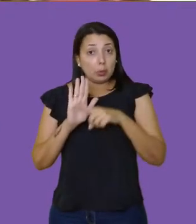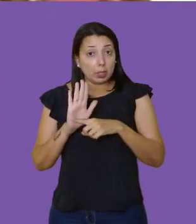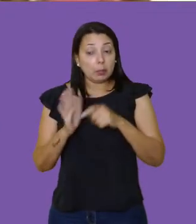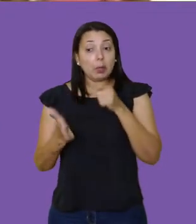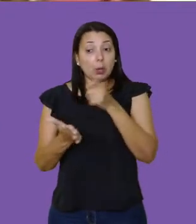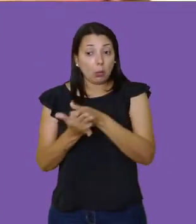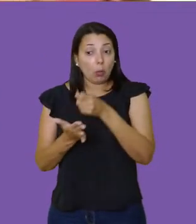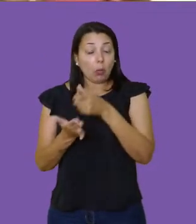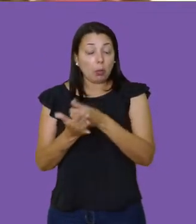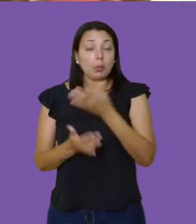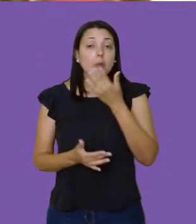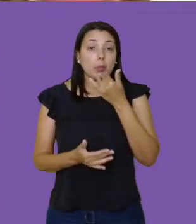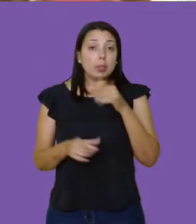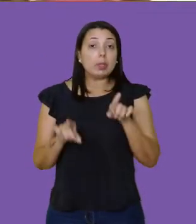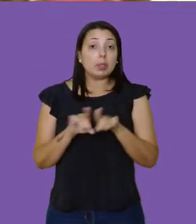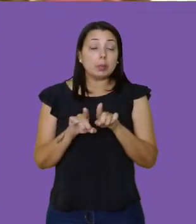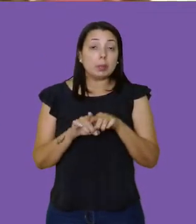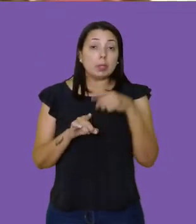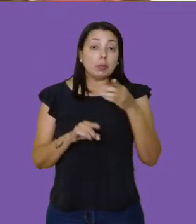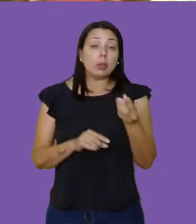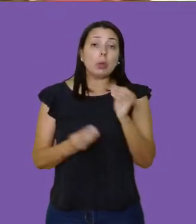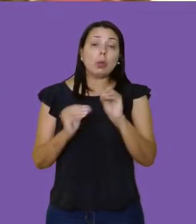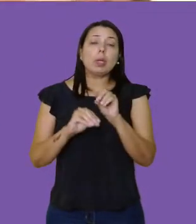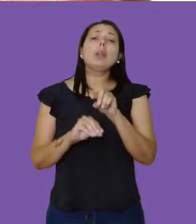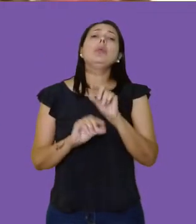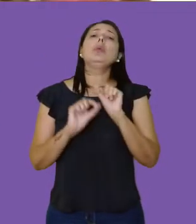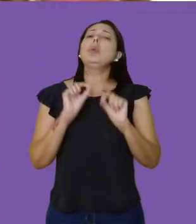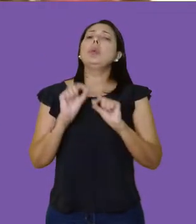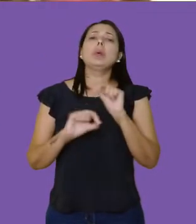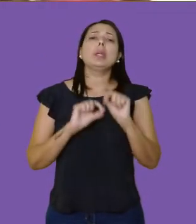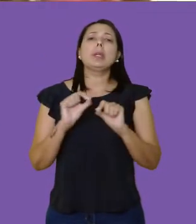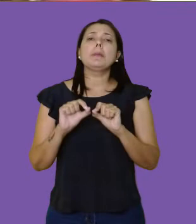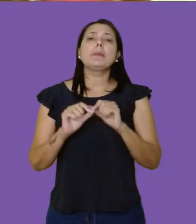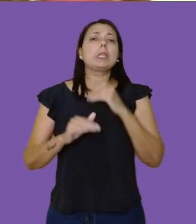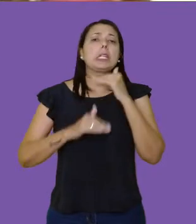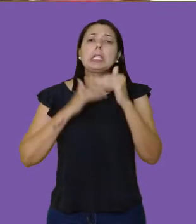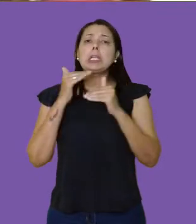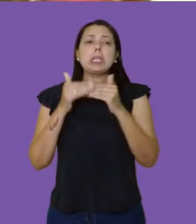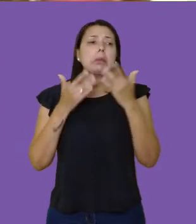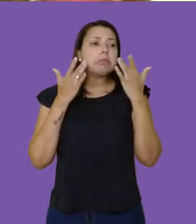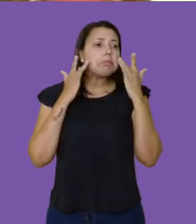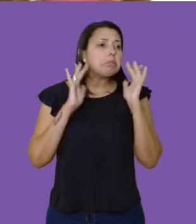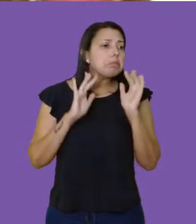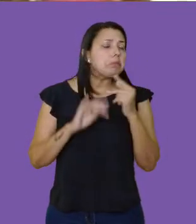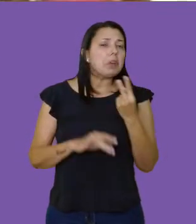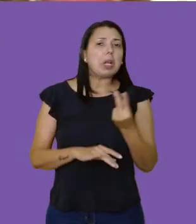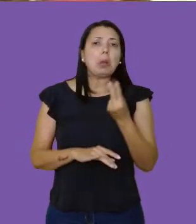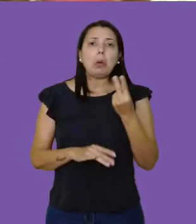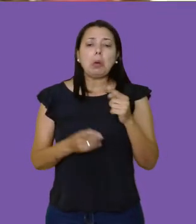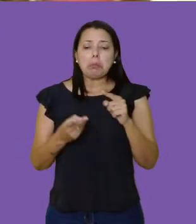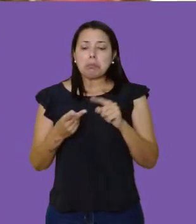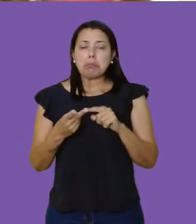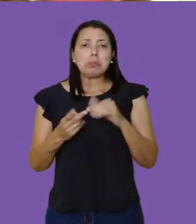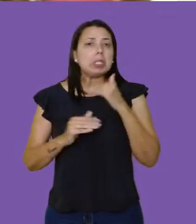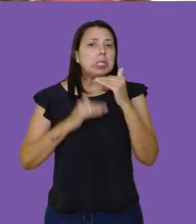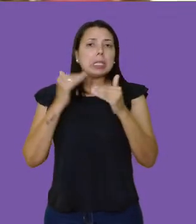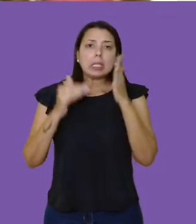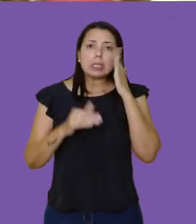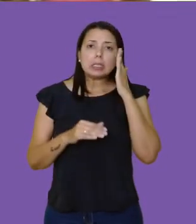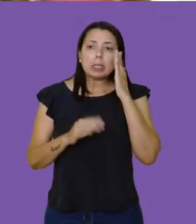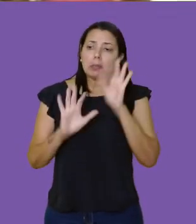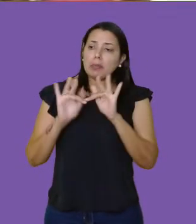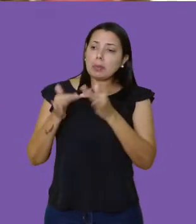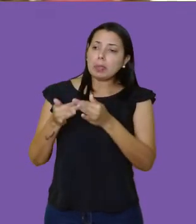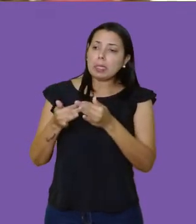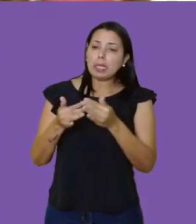Alimentos também. E o que foi colocado no lugar? Ninguém sabe o valor, ninguém sabe quantas famílias